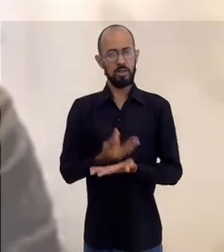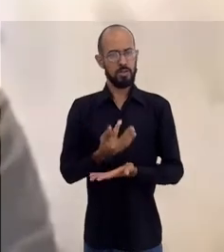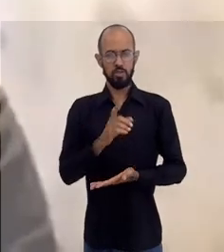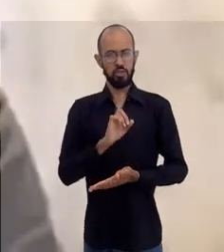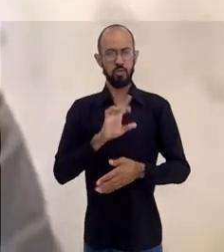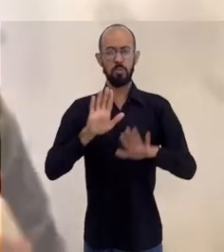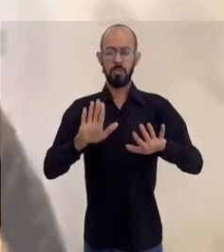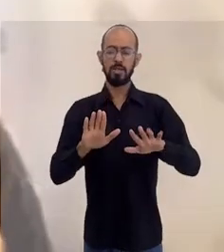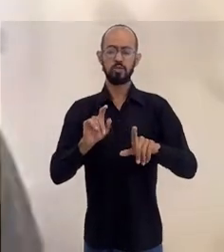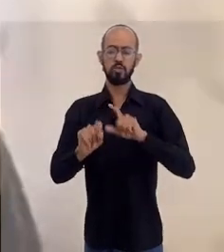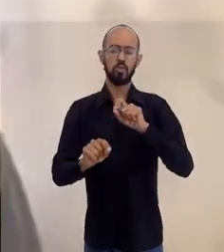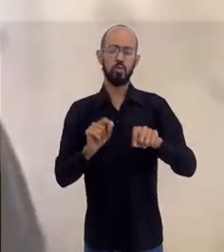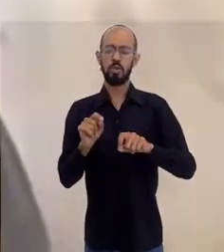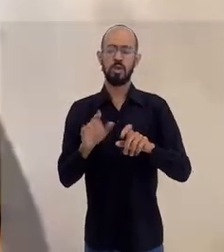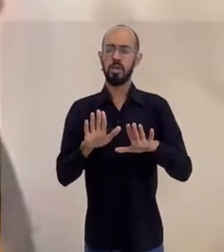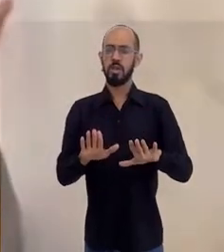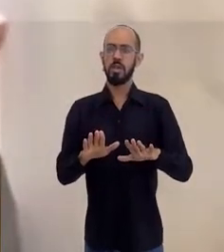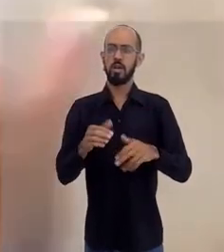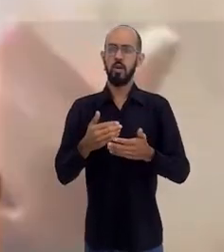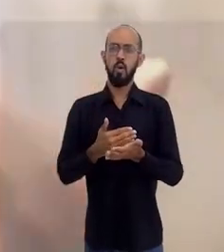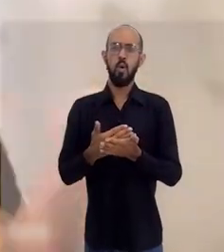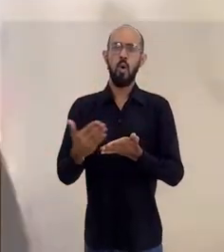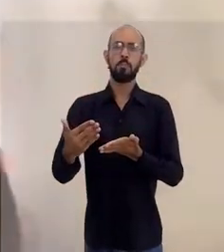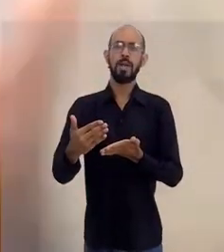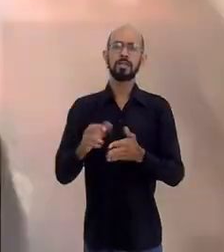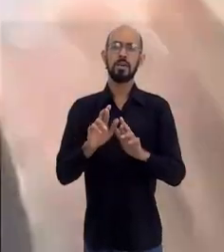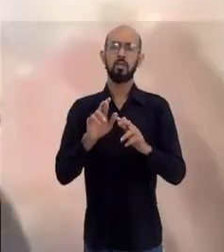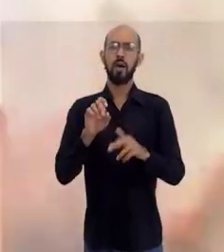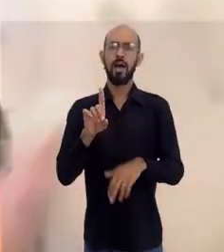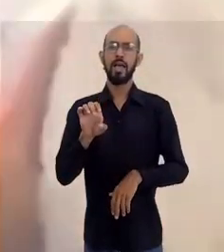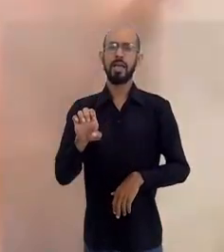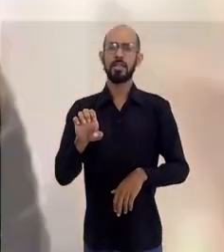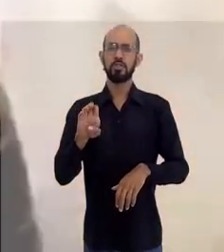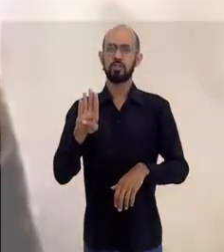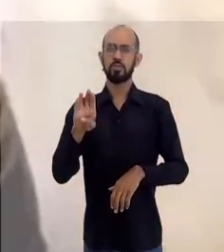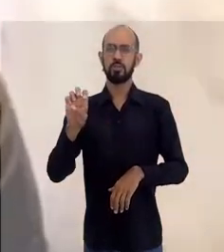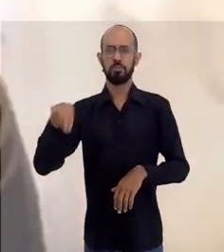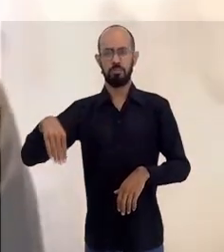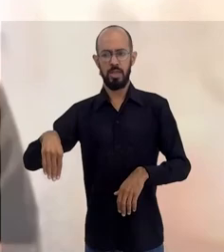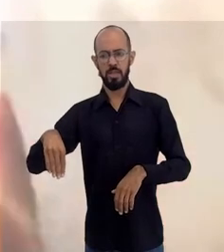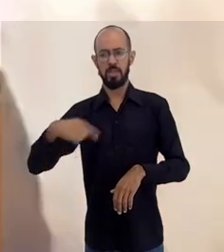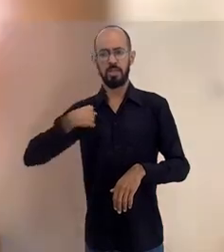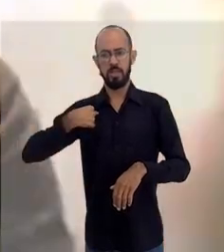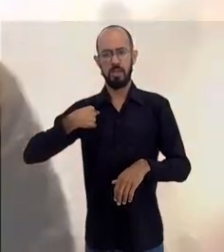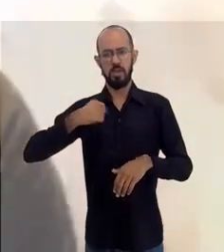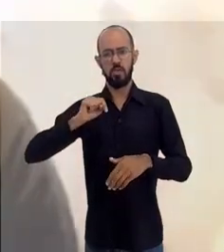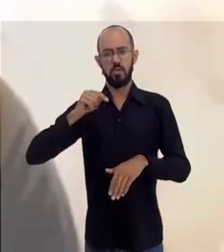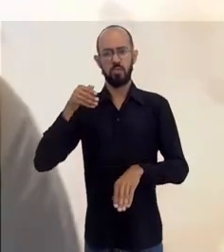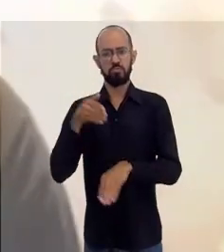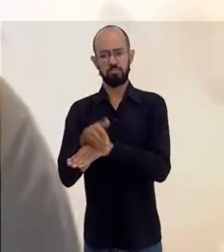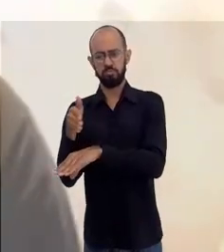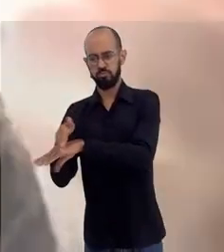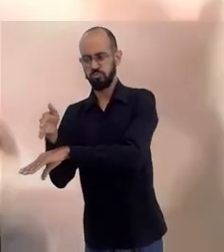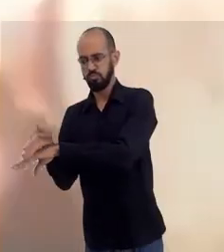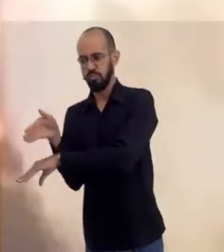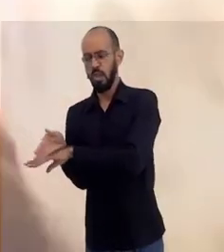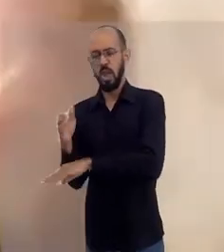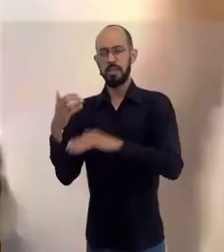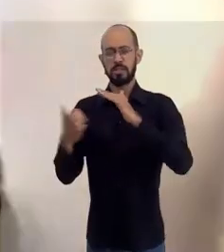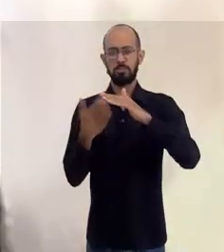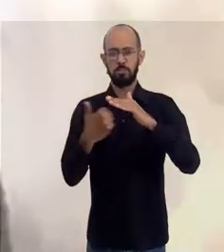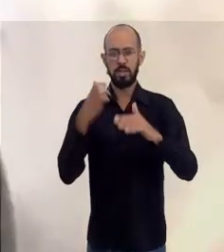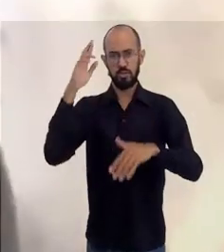E aí quando as pessoas e obra né começa com a Rede do Bem a rede próxima rede que o círculo a rede das estatais